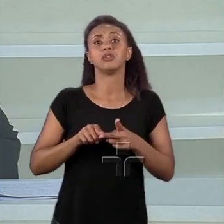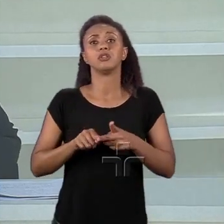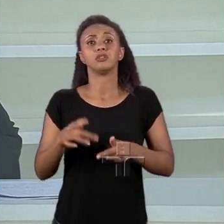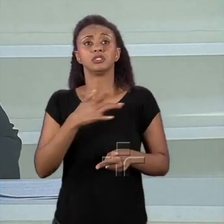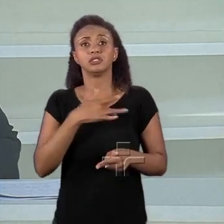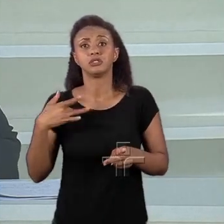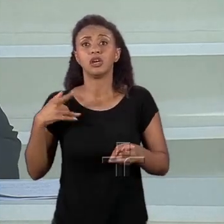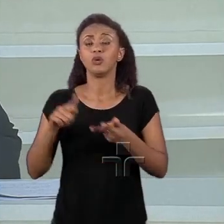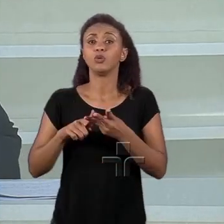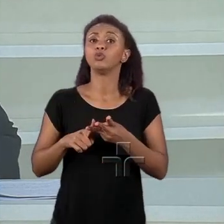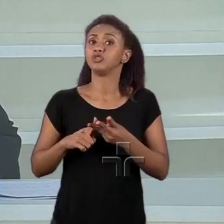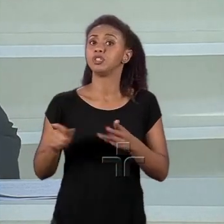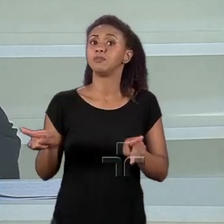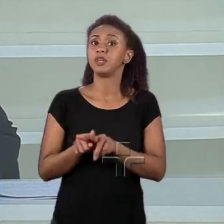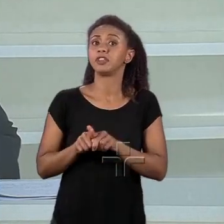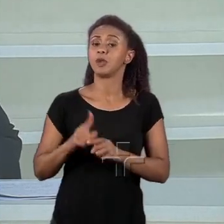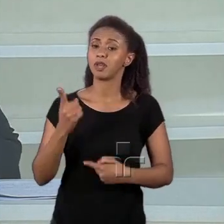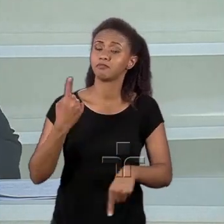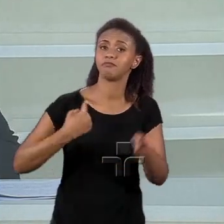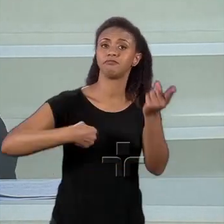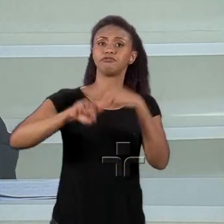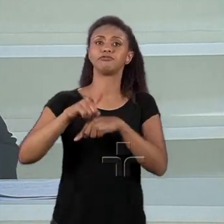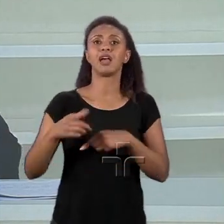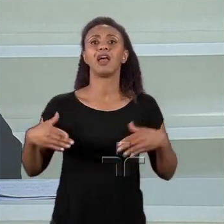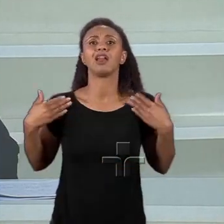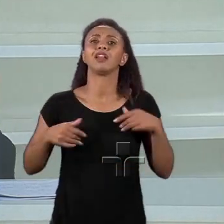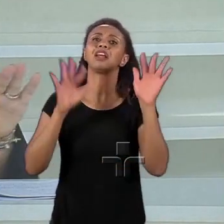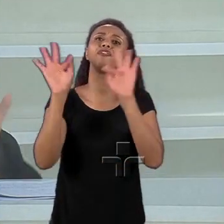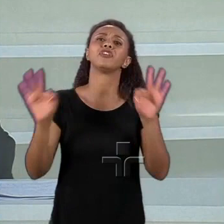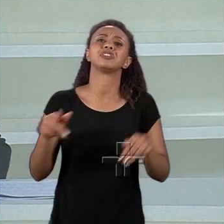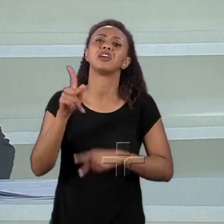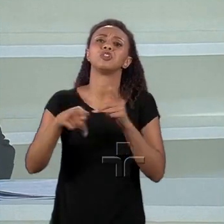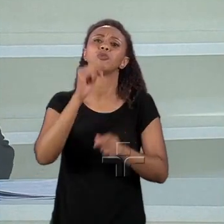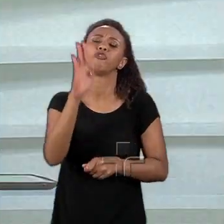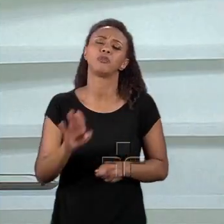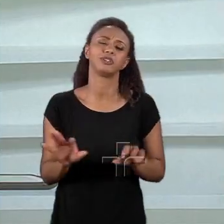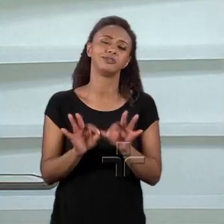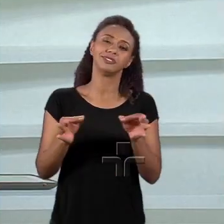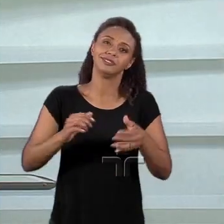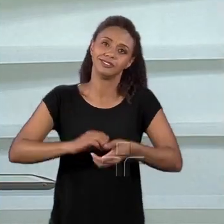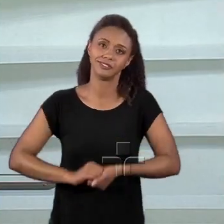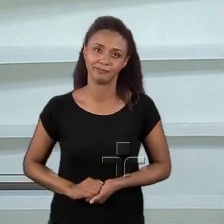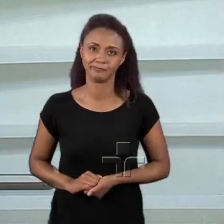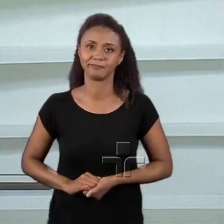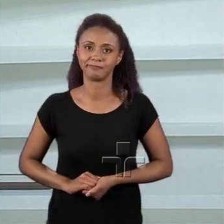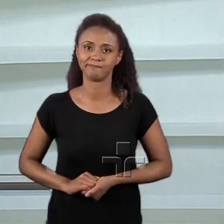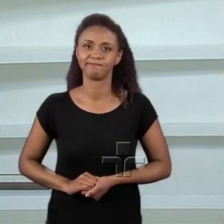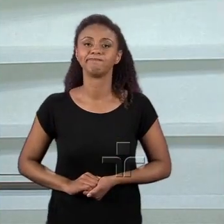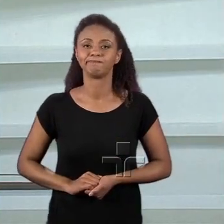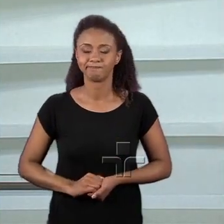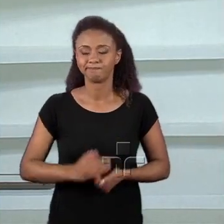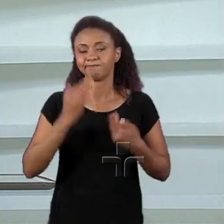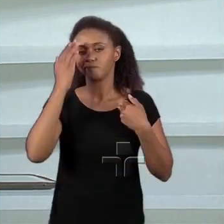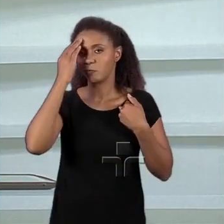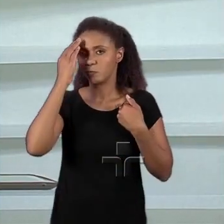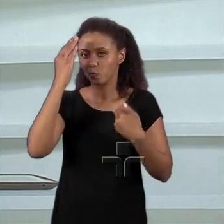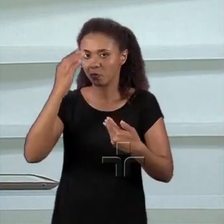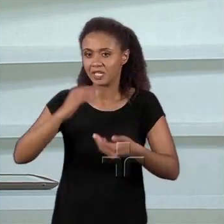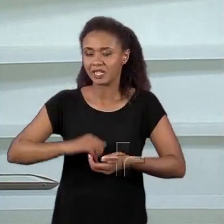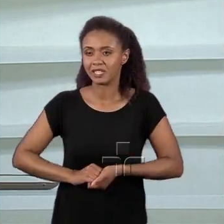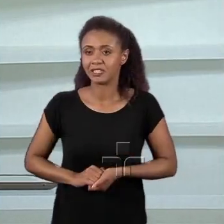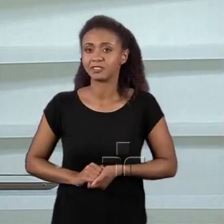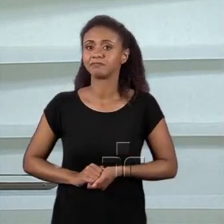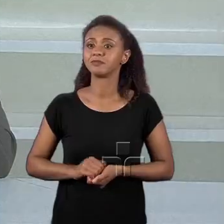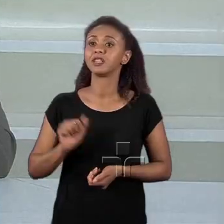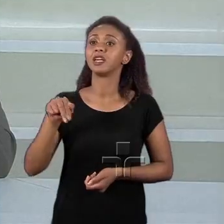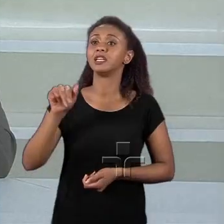e prosperidade, alegria, felicidade para o povo brasileiro. Simples assim. Obrigado, Kátia. Ana, suas